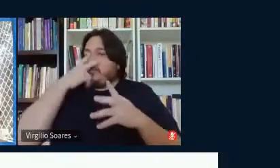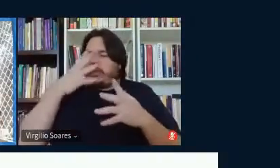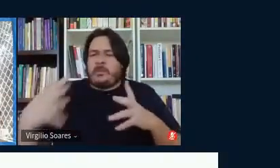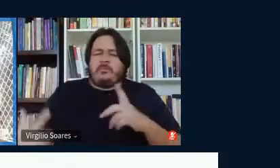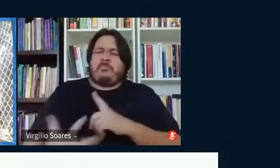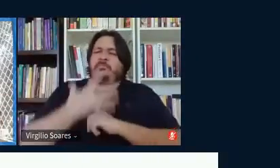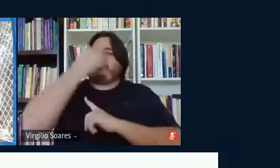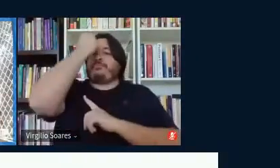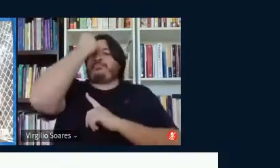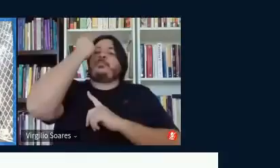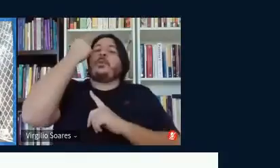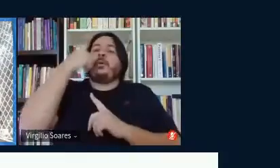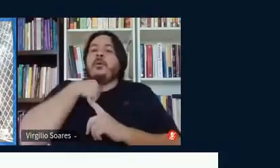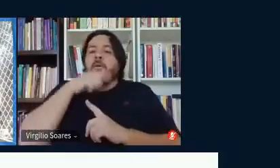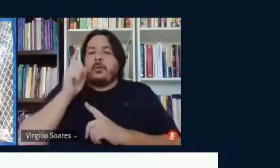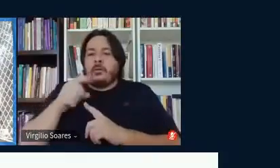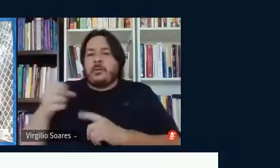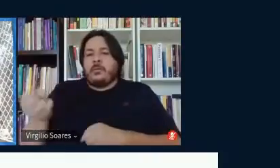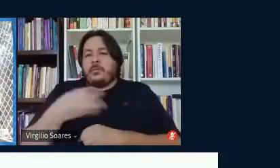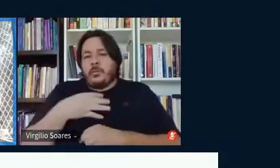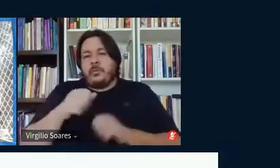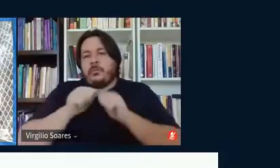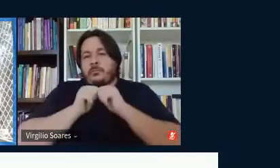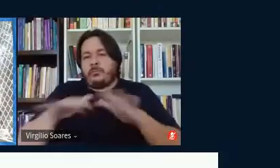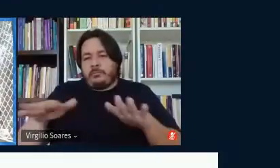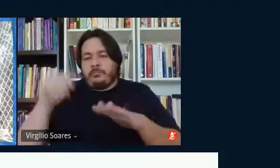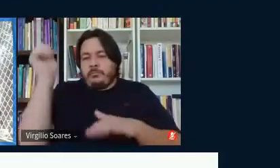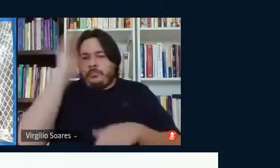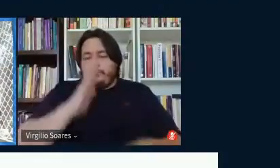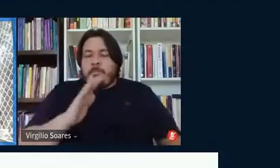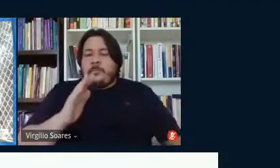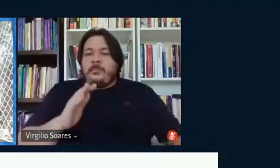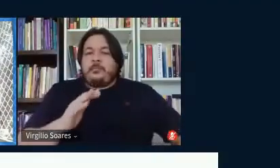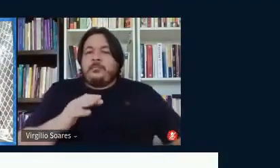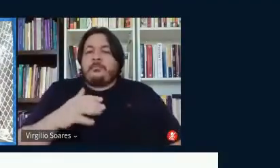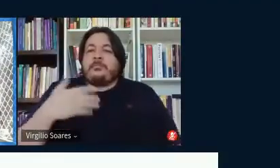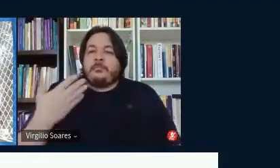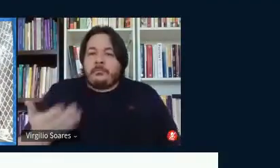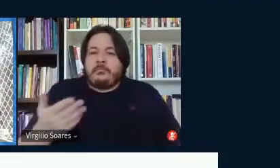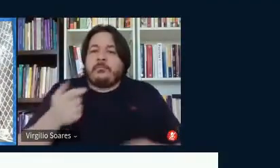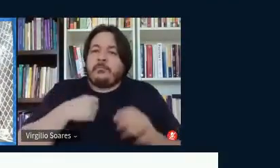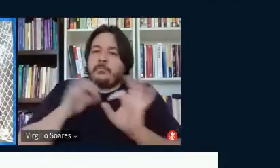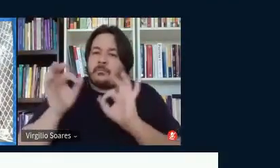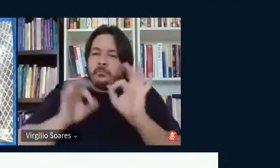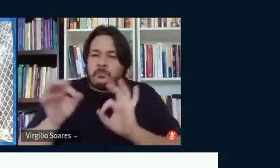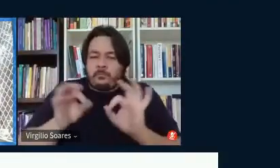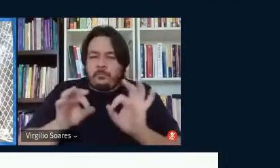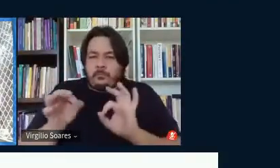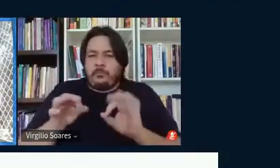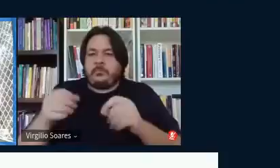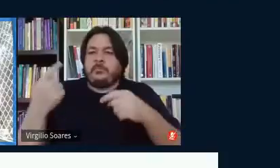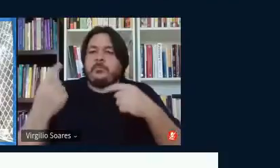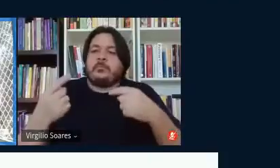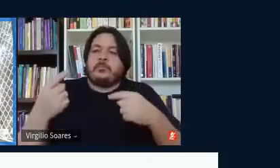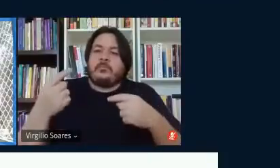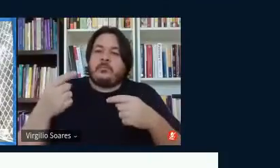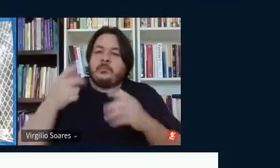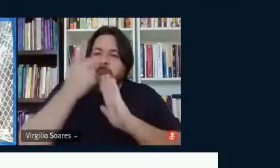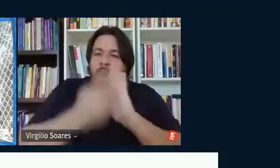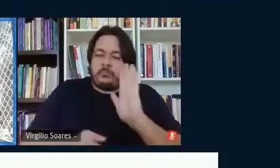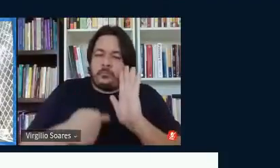assoberbado com uma nova epidemia no Brasil. E aí a gente, então, desenhou esse projeto, que foi acolhido pelo DPI,